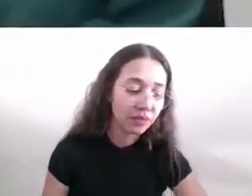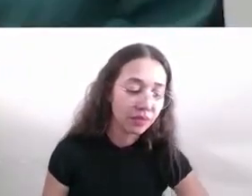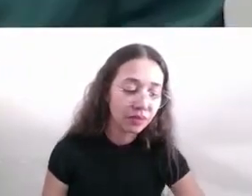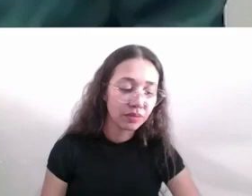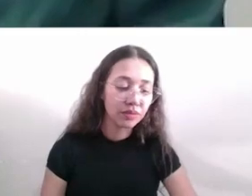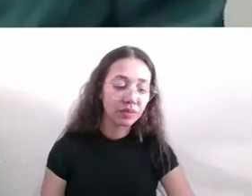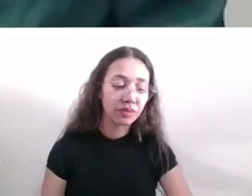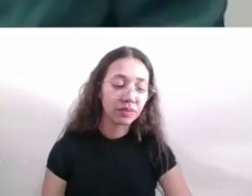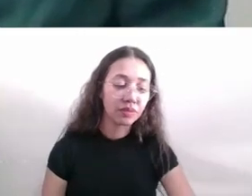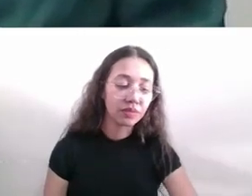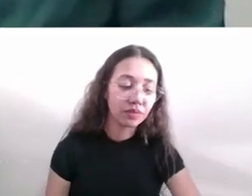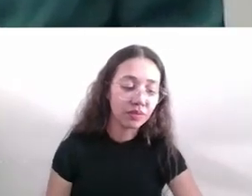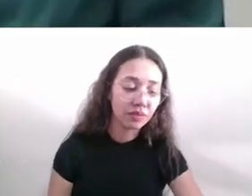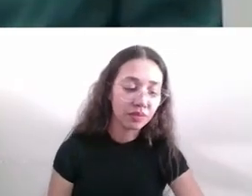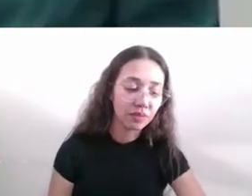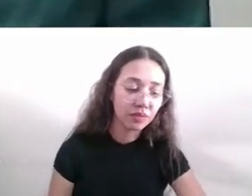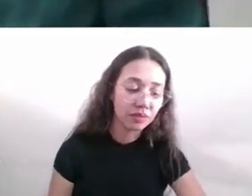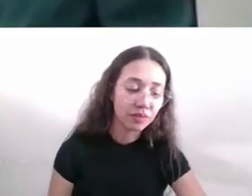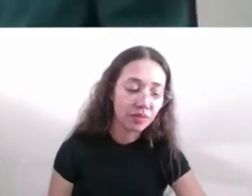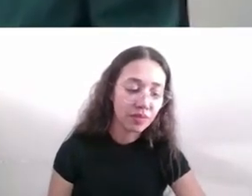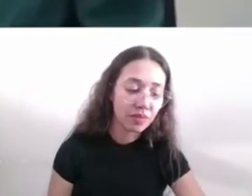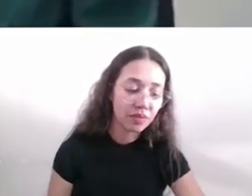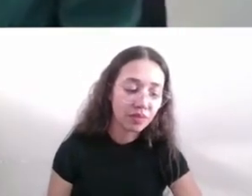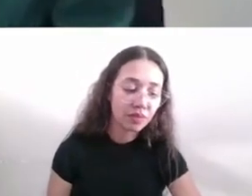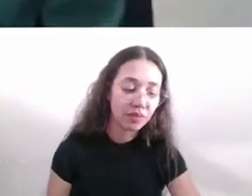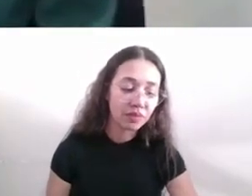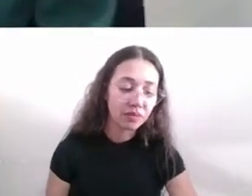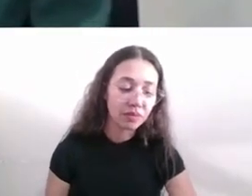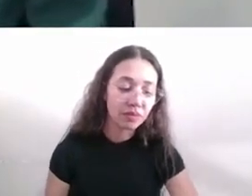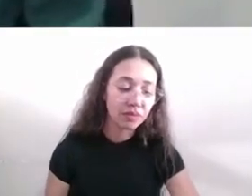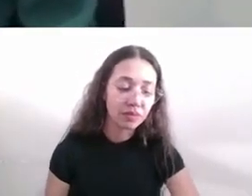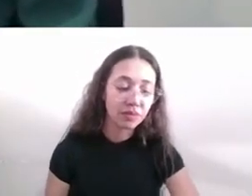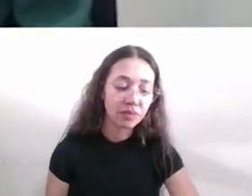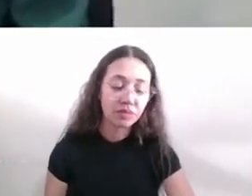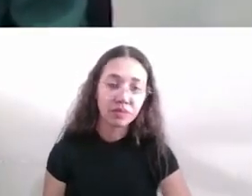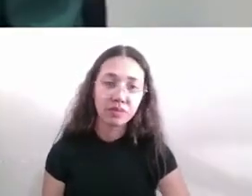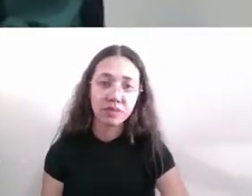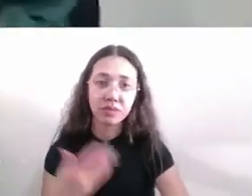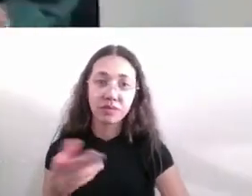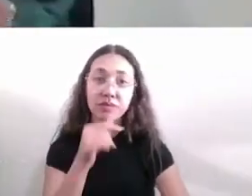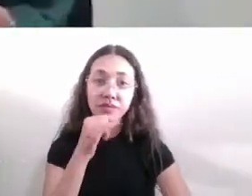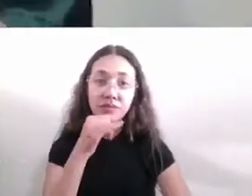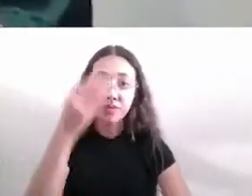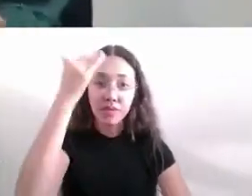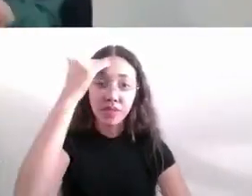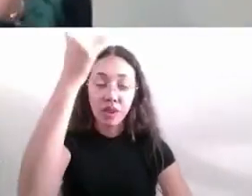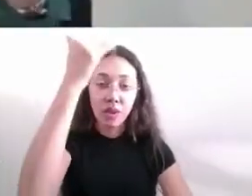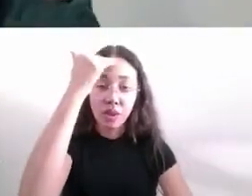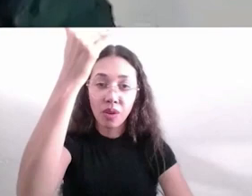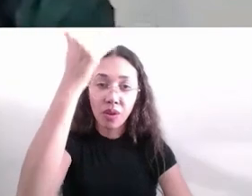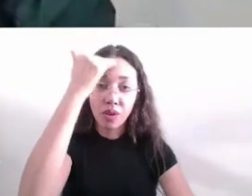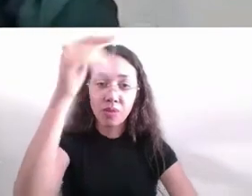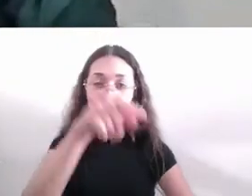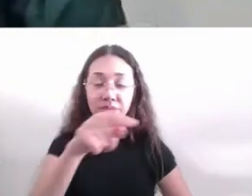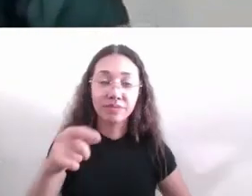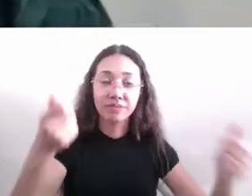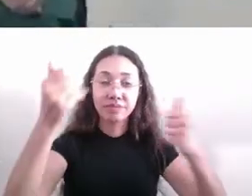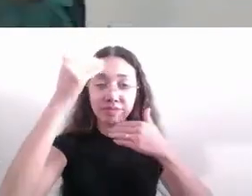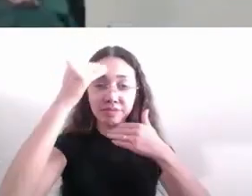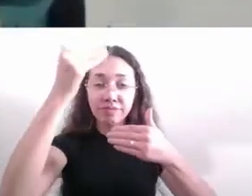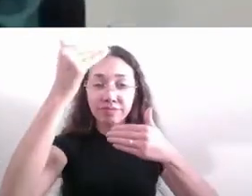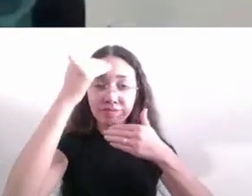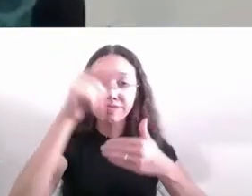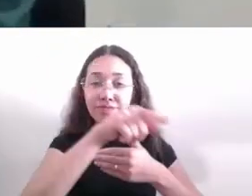objetiva e clara, né? Na verdade, eu que tenho que fazer agradecimentos aqui ao doutor Bruno e ao doutor Pedro por